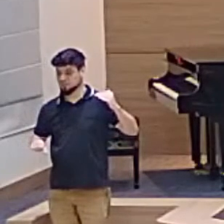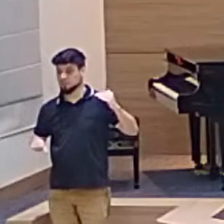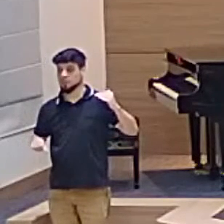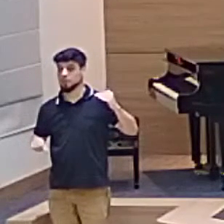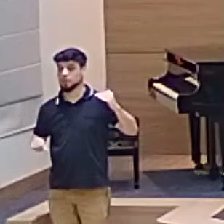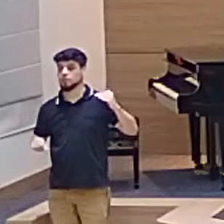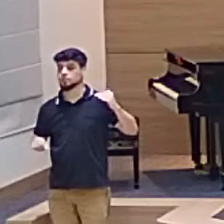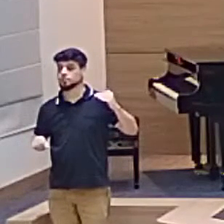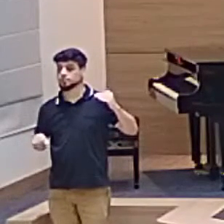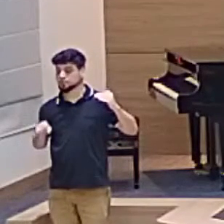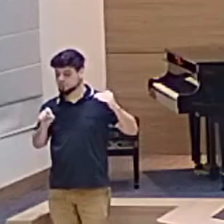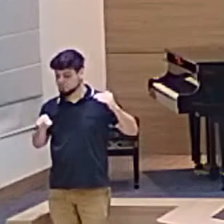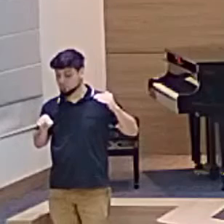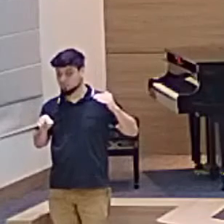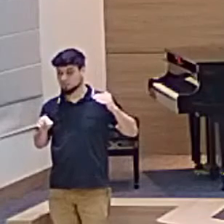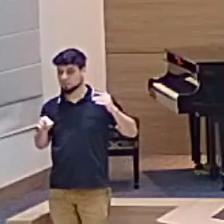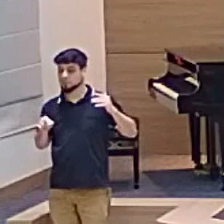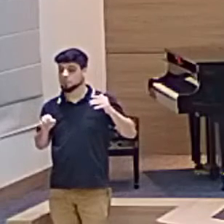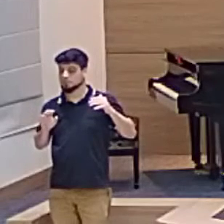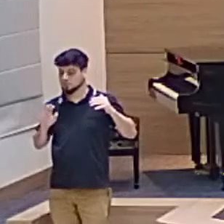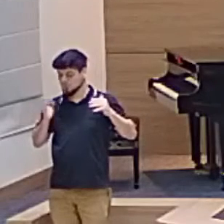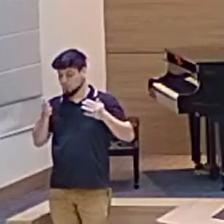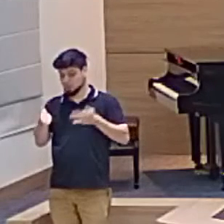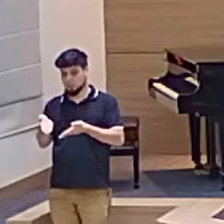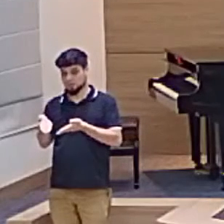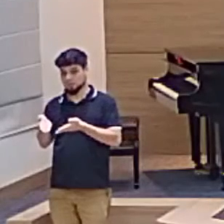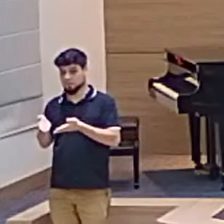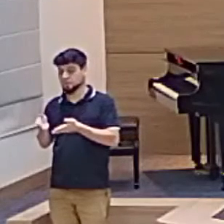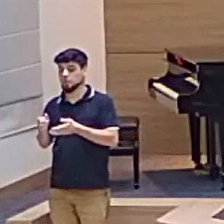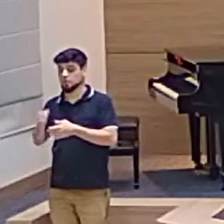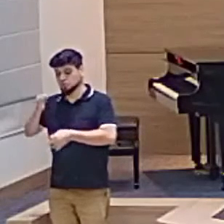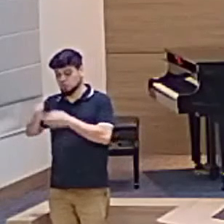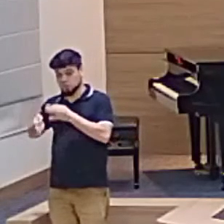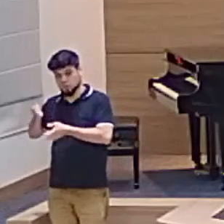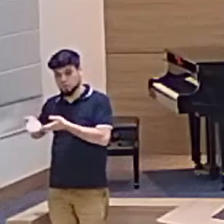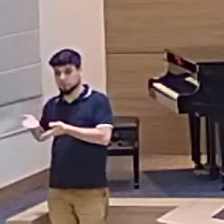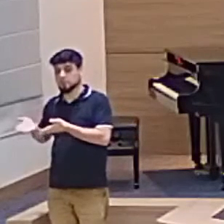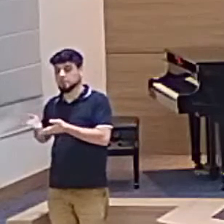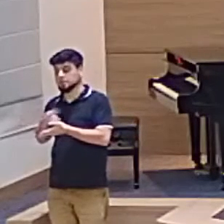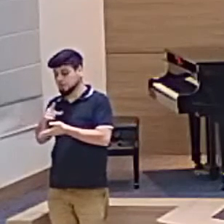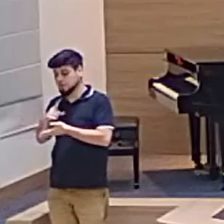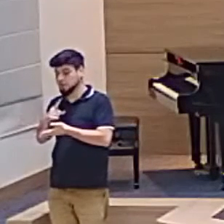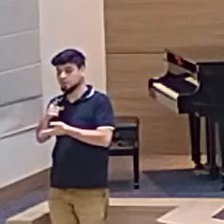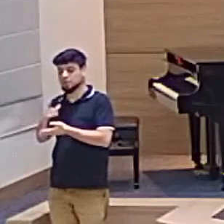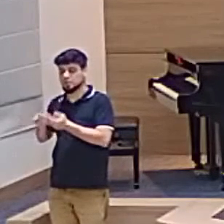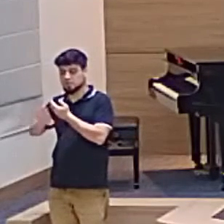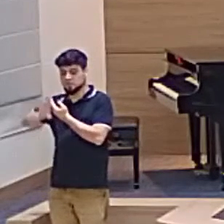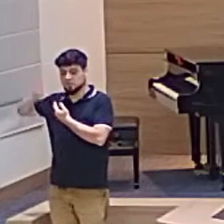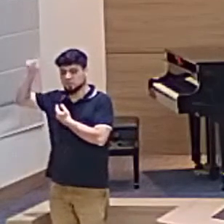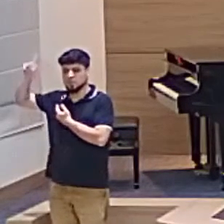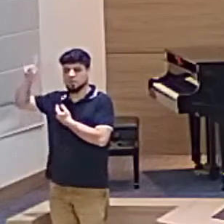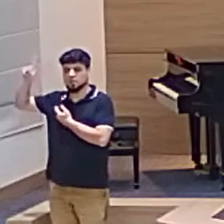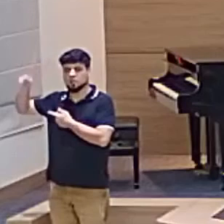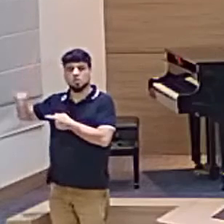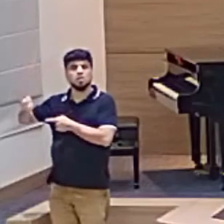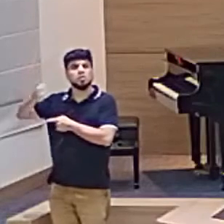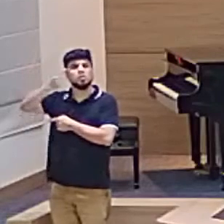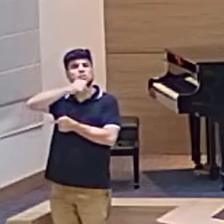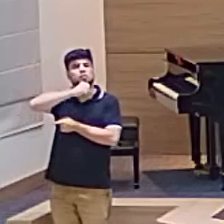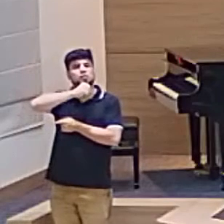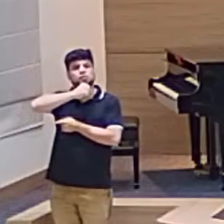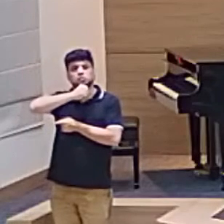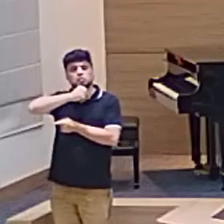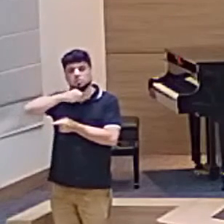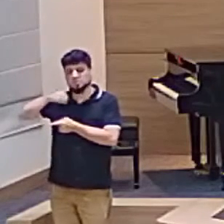a geração que os filhos se distanciam de Deus porque não vem nos seus pais tinha o avô como referência mas ele não